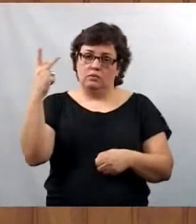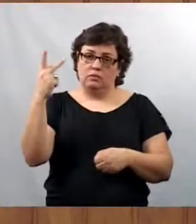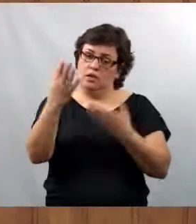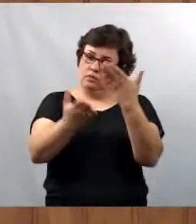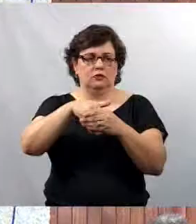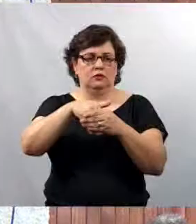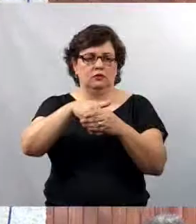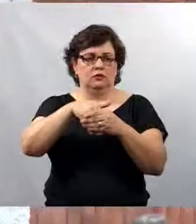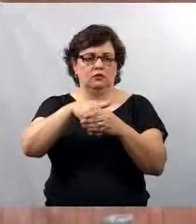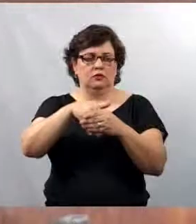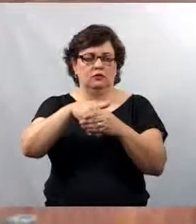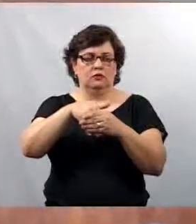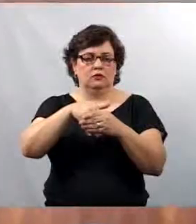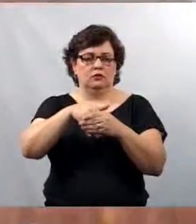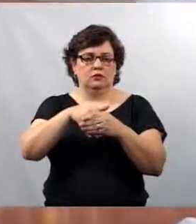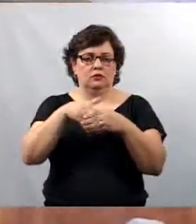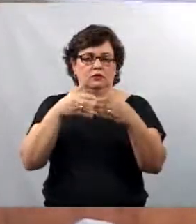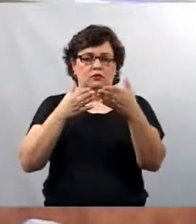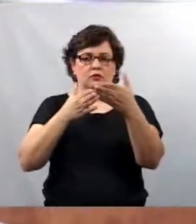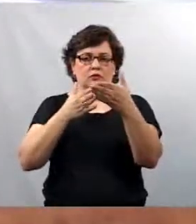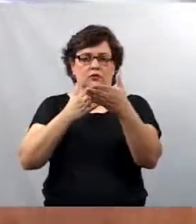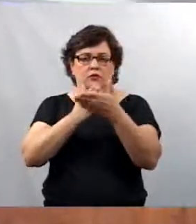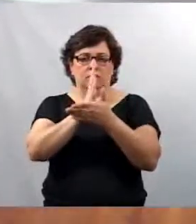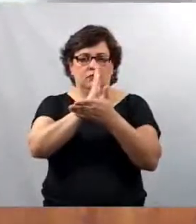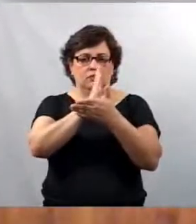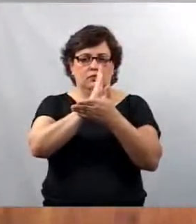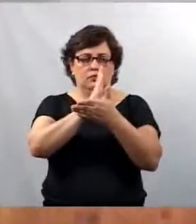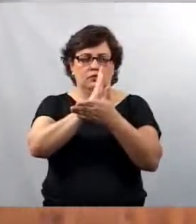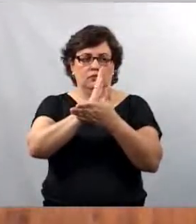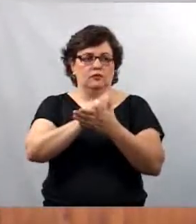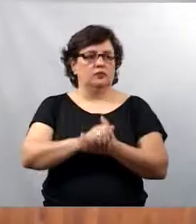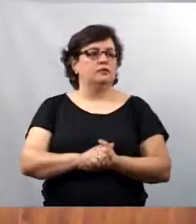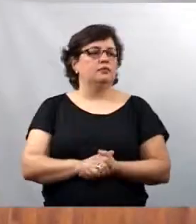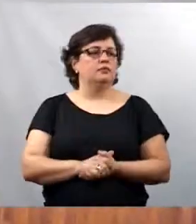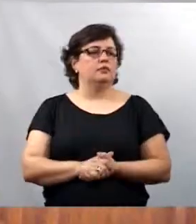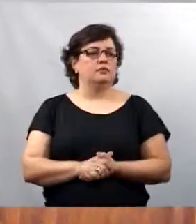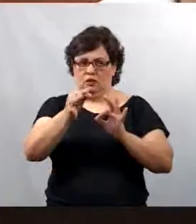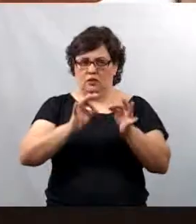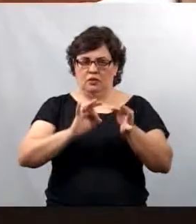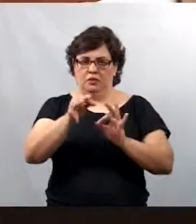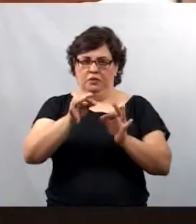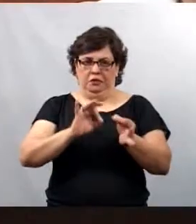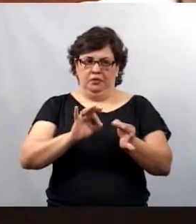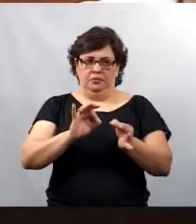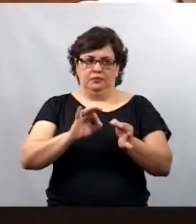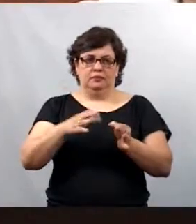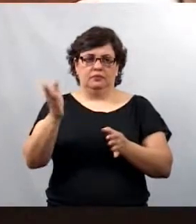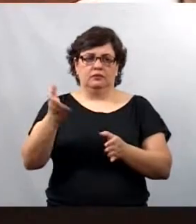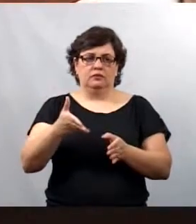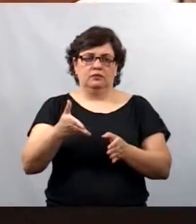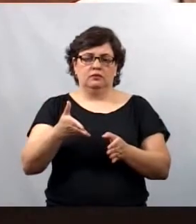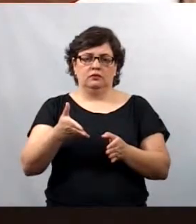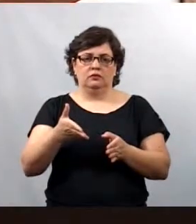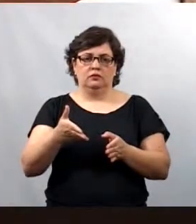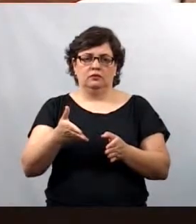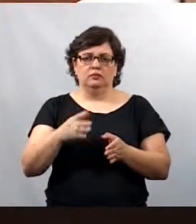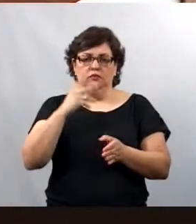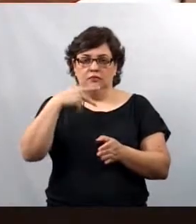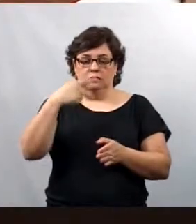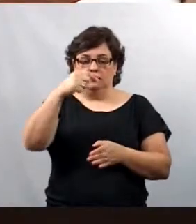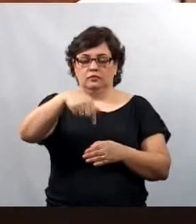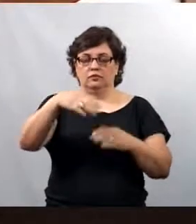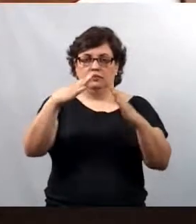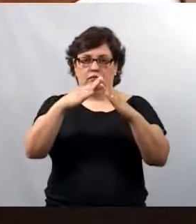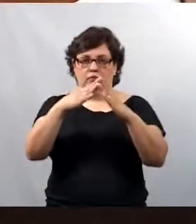utilizada em trote para o SAMU bombeiros e polícia militar outro projeto aprovado de autoria do vereador